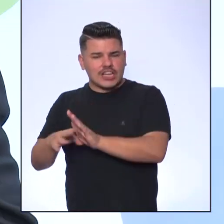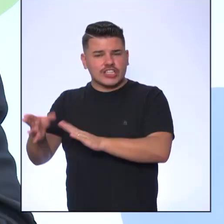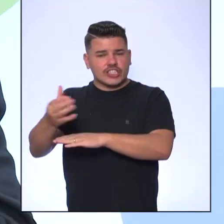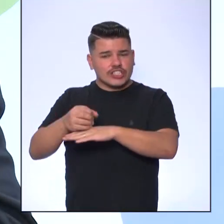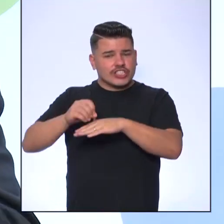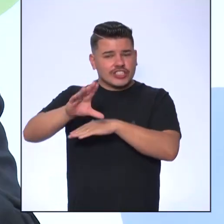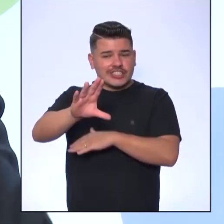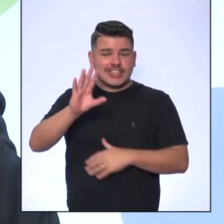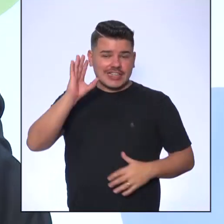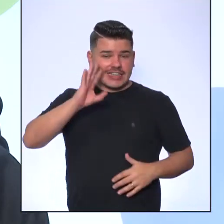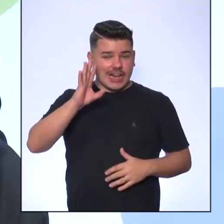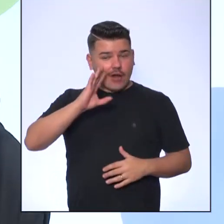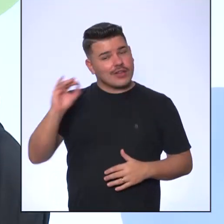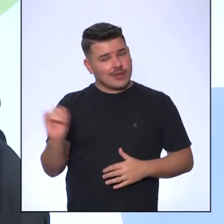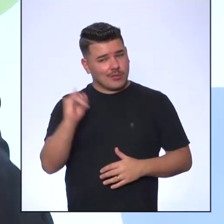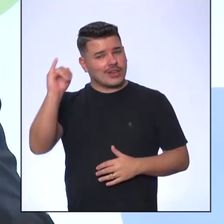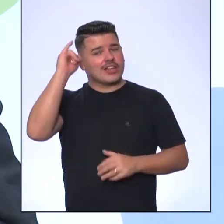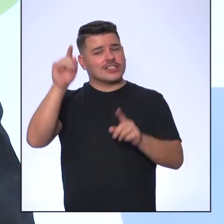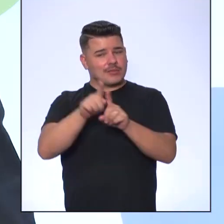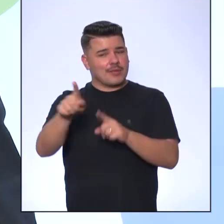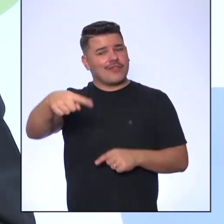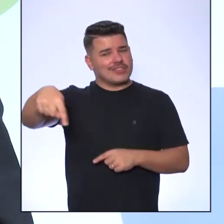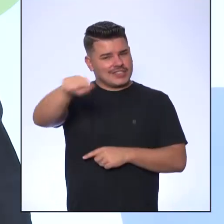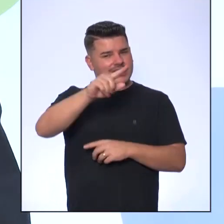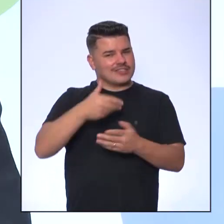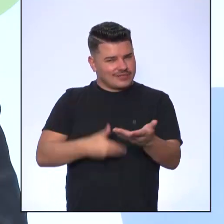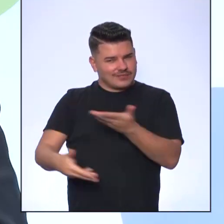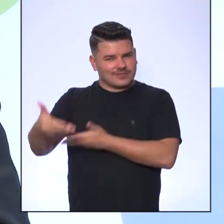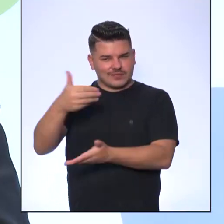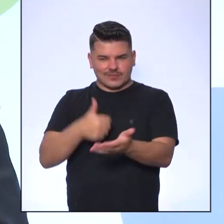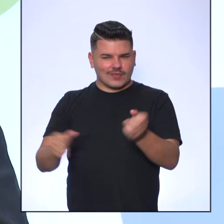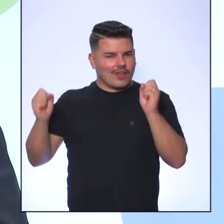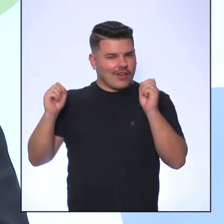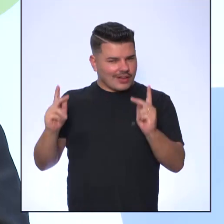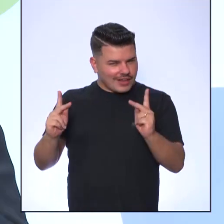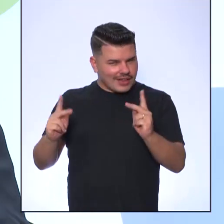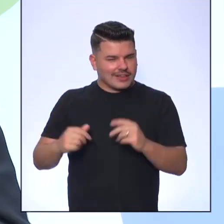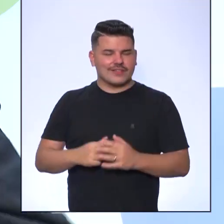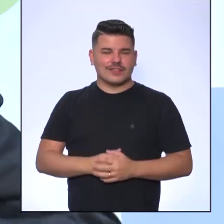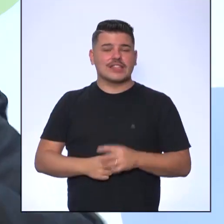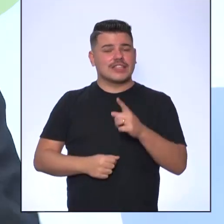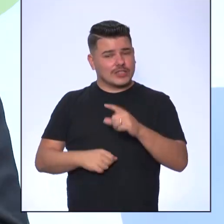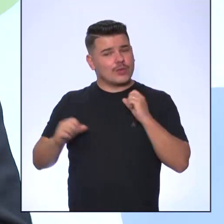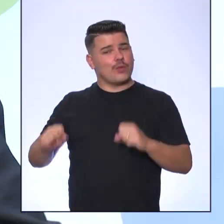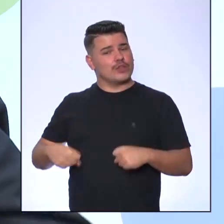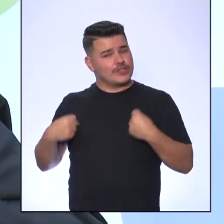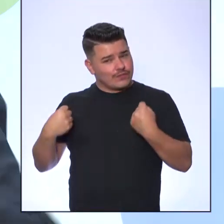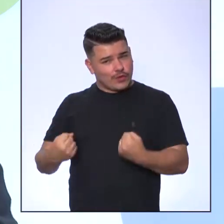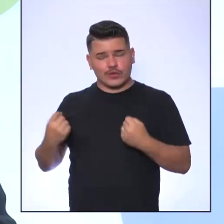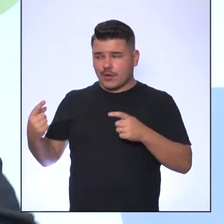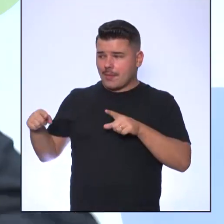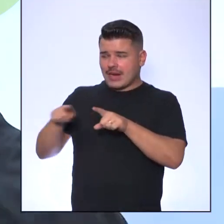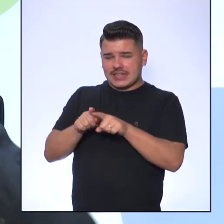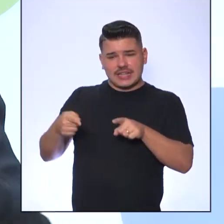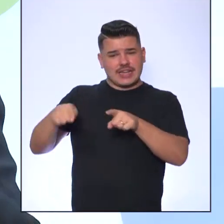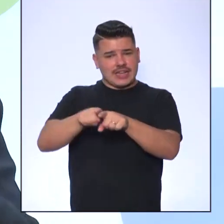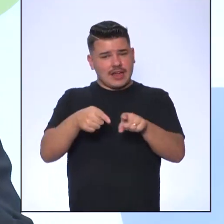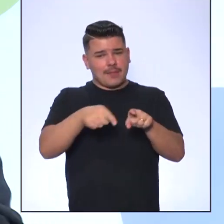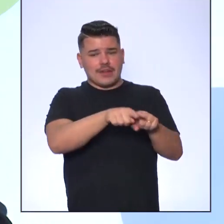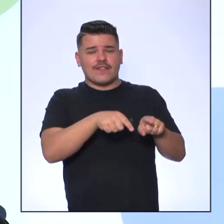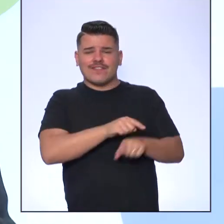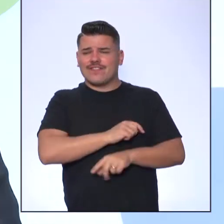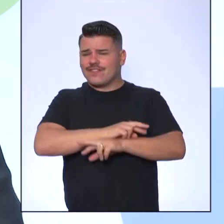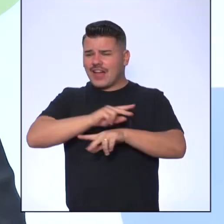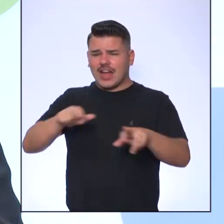bacana, mas super importante para ajudar vocês, certo? Isso é um esforço de muitos parceiros, de professores nossos,